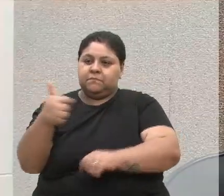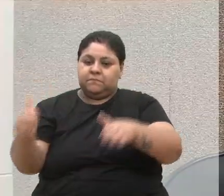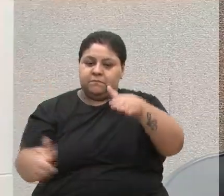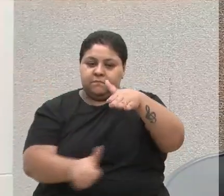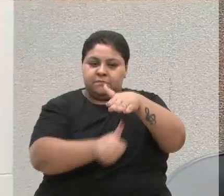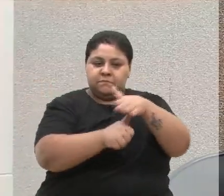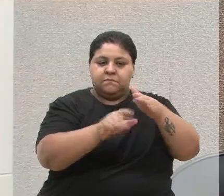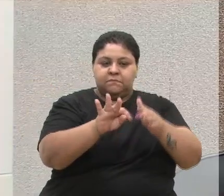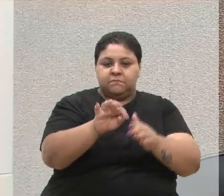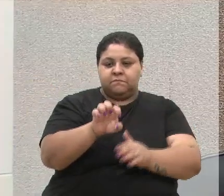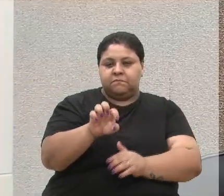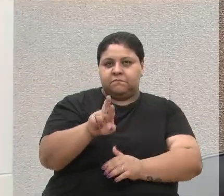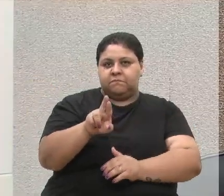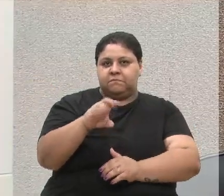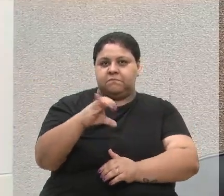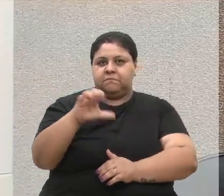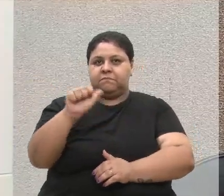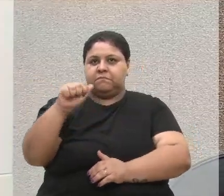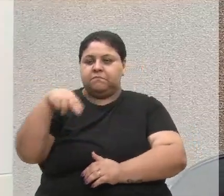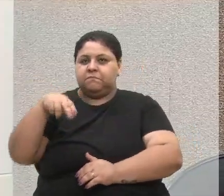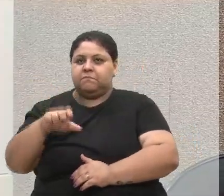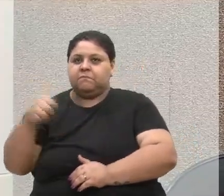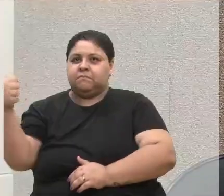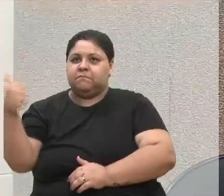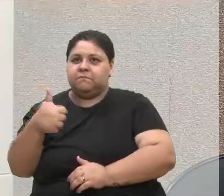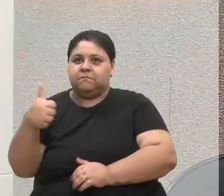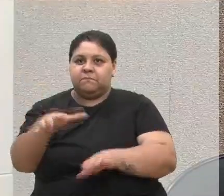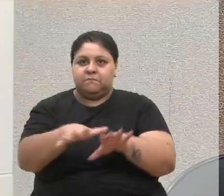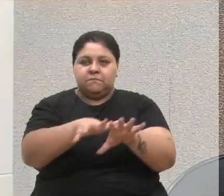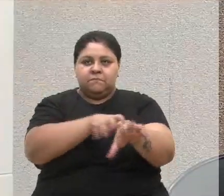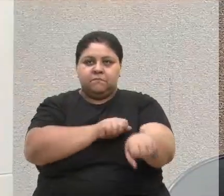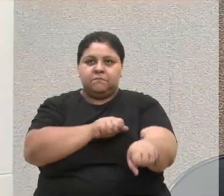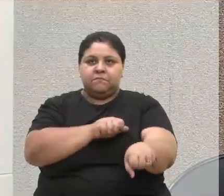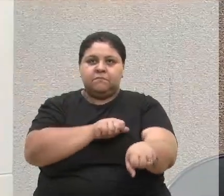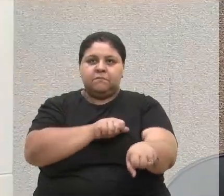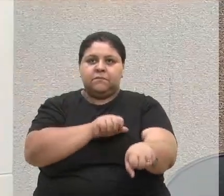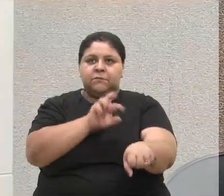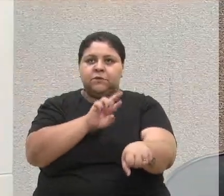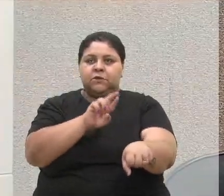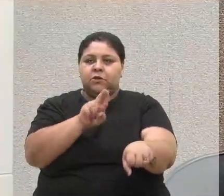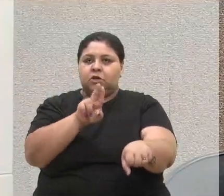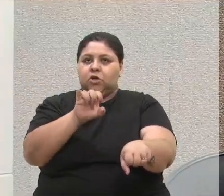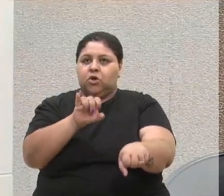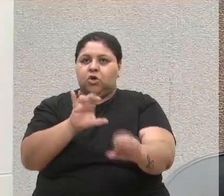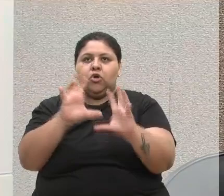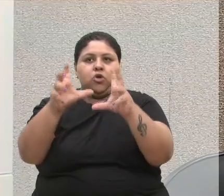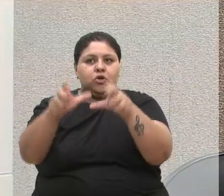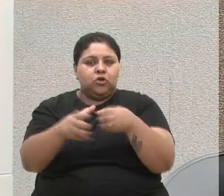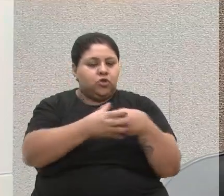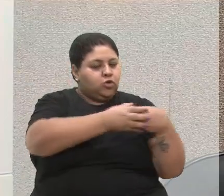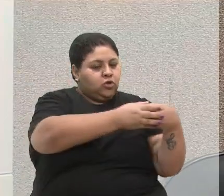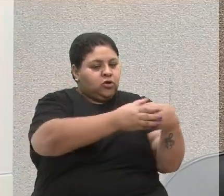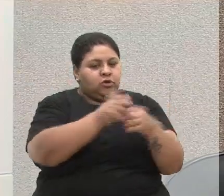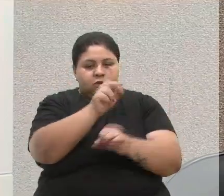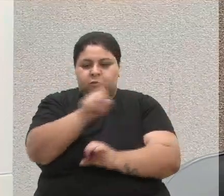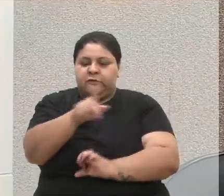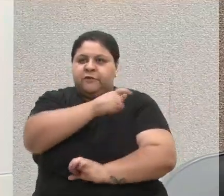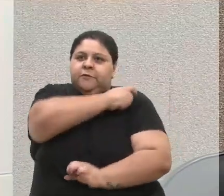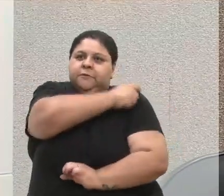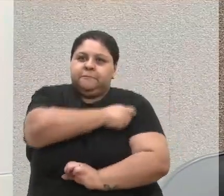Terciane Lucchesi e do primeiro formando, o senhor Rui Tessari, toda a turma de professores e